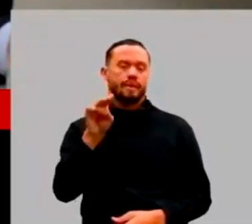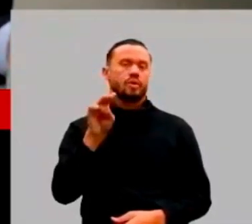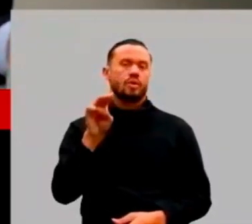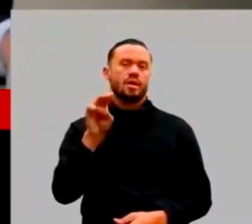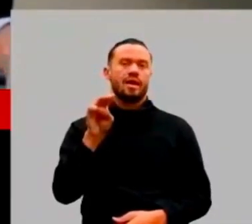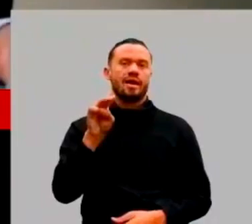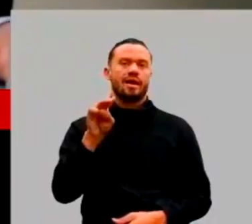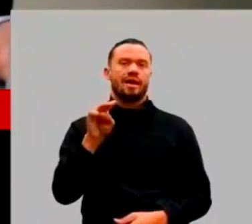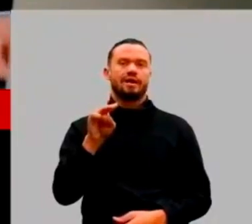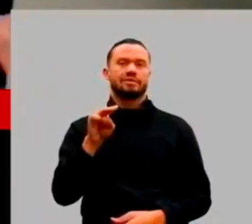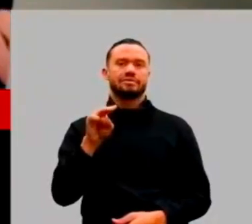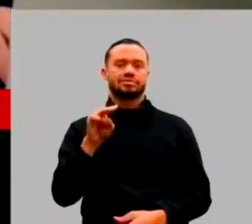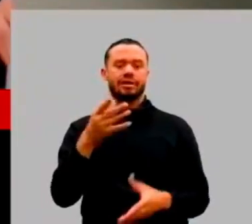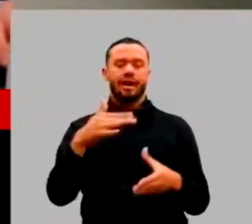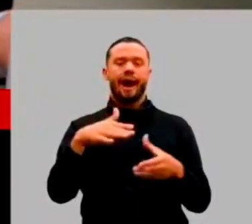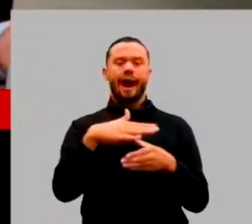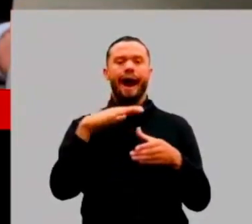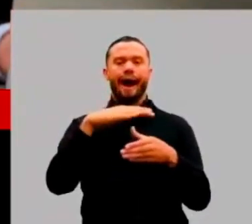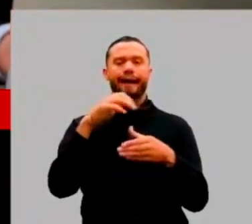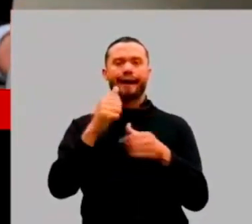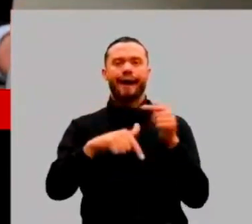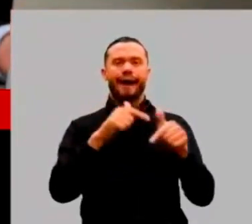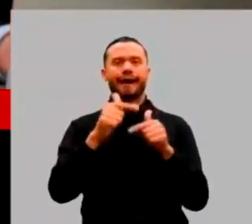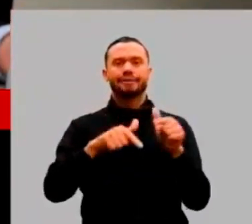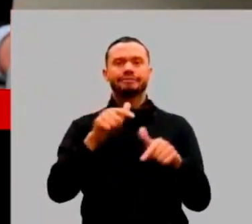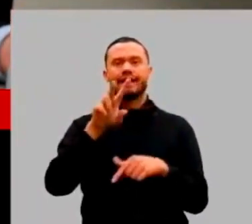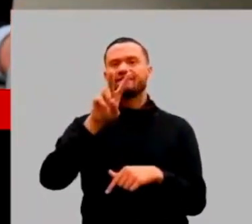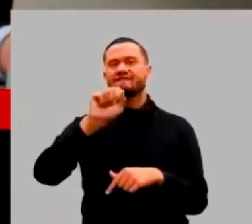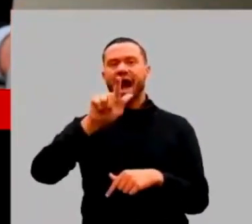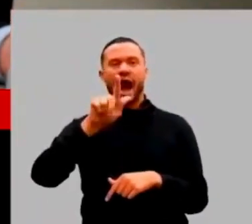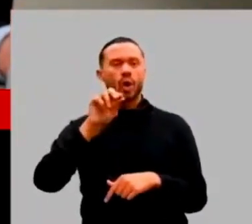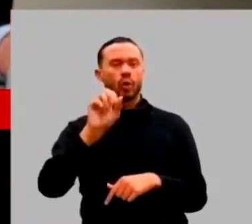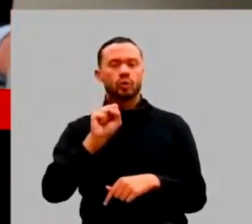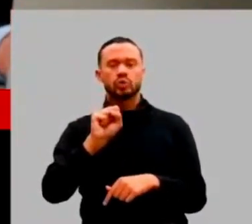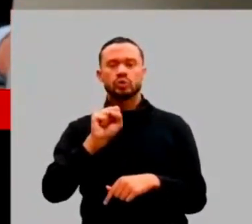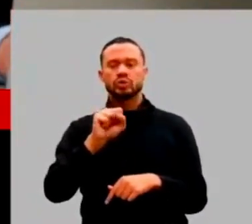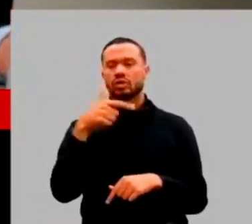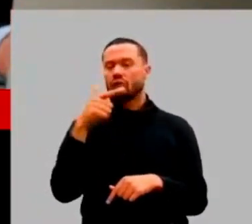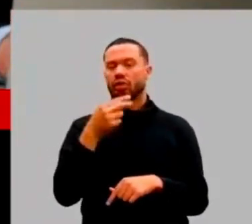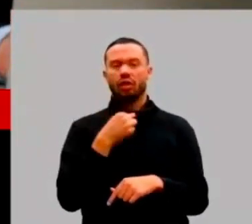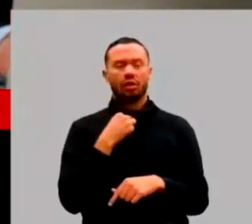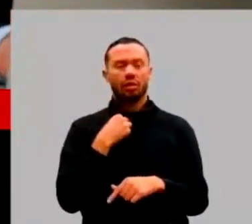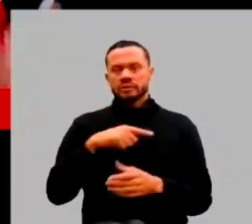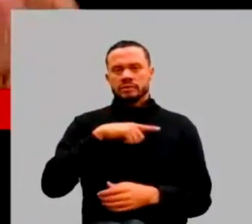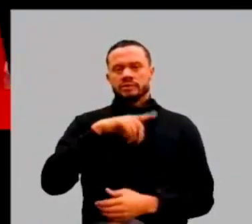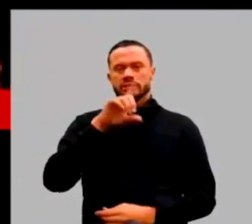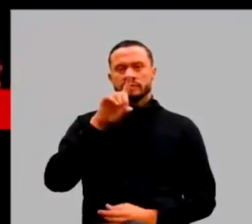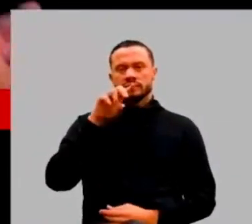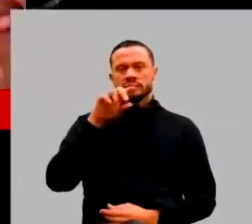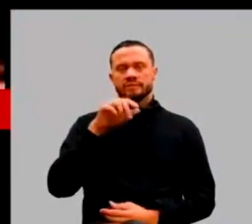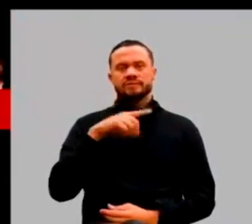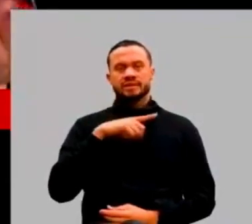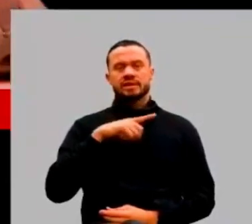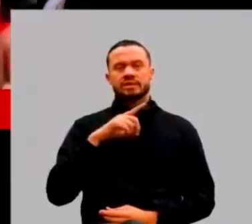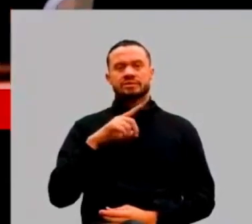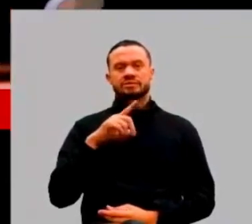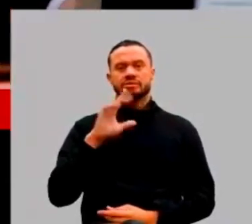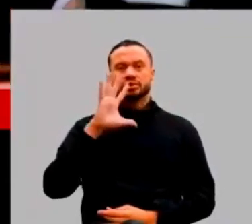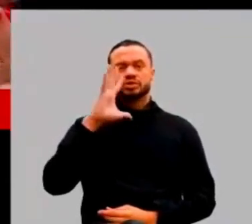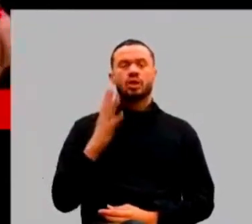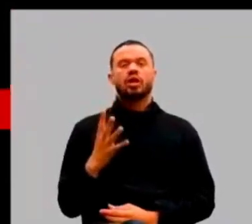cargos vagos não estão ocupados Qual é o planejamento quem será